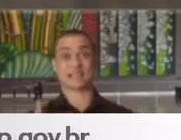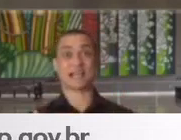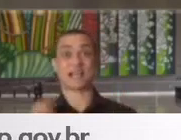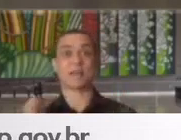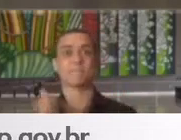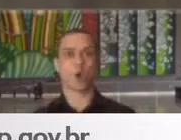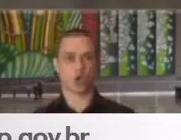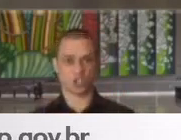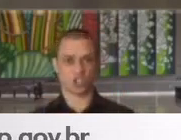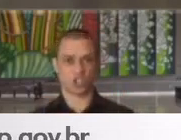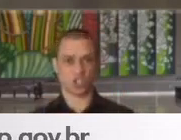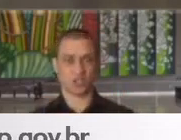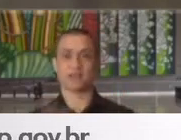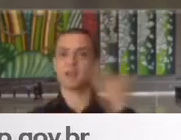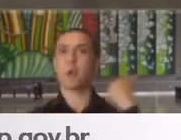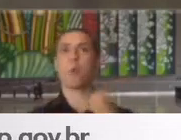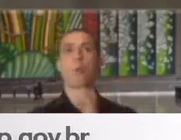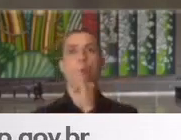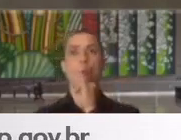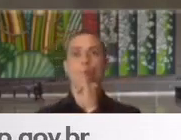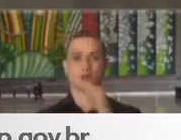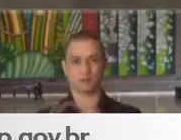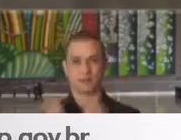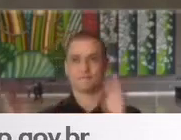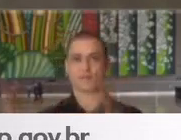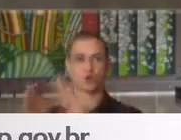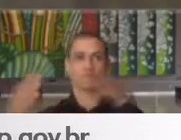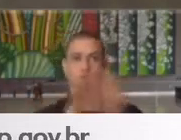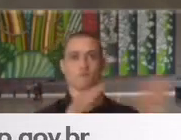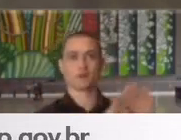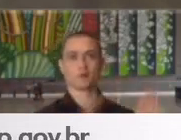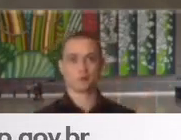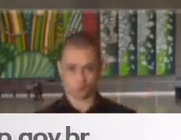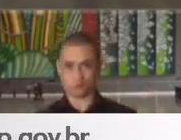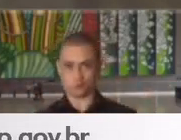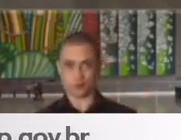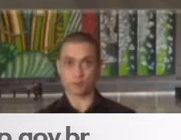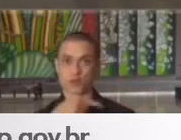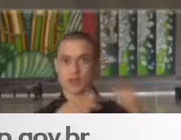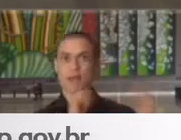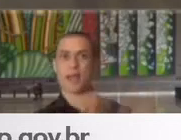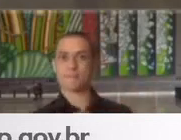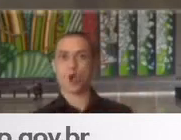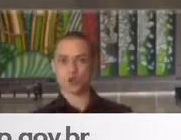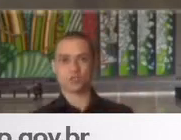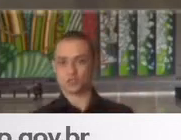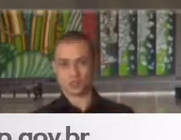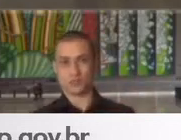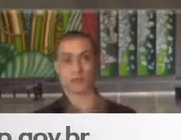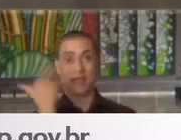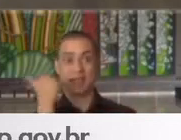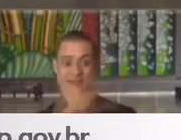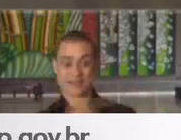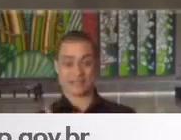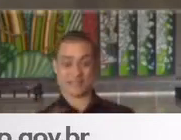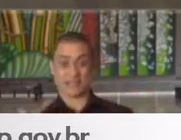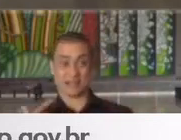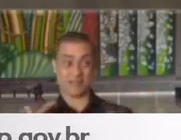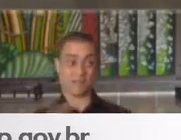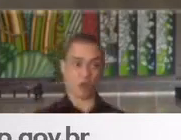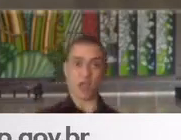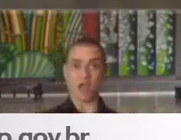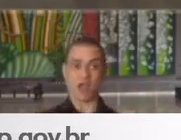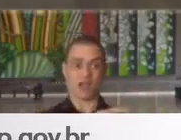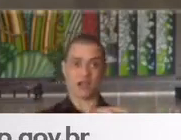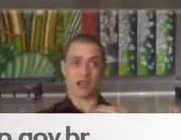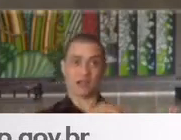Esportes que estavam ociosos por conta do fechamento dos clubes municipais que foram para a Secretaria de Saúde para poder também ajudar